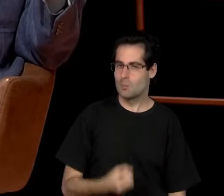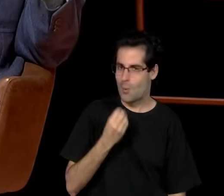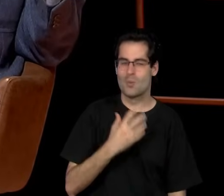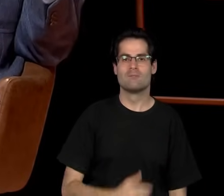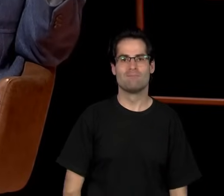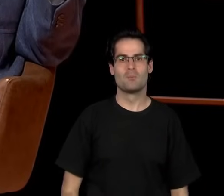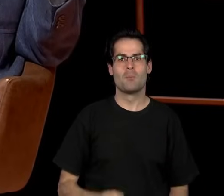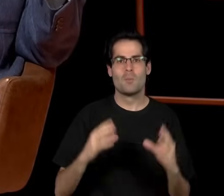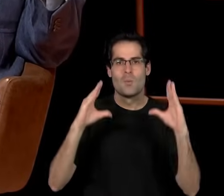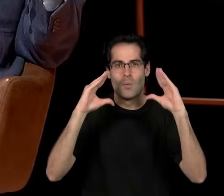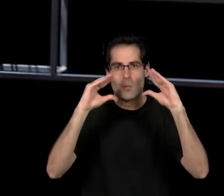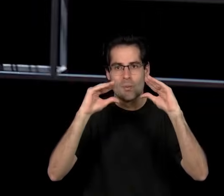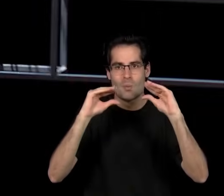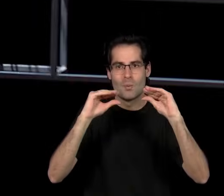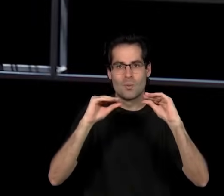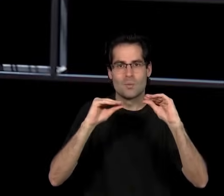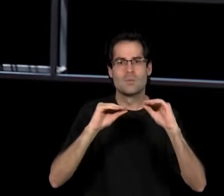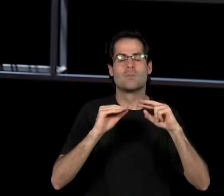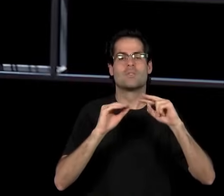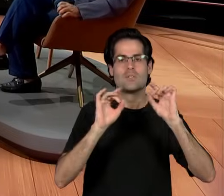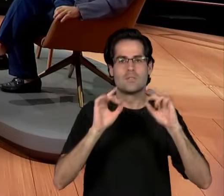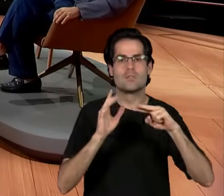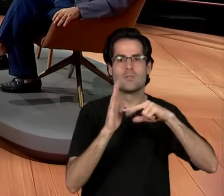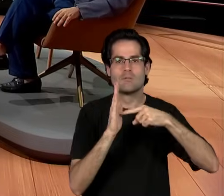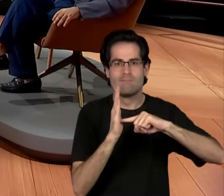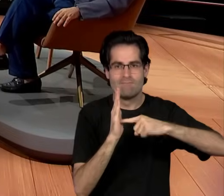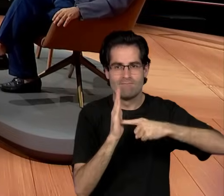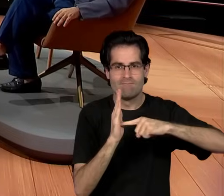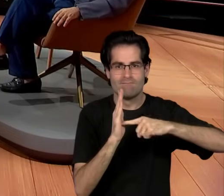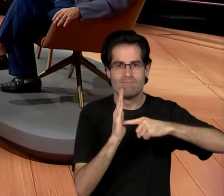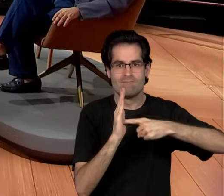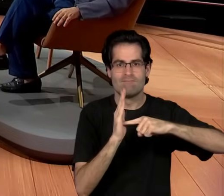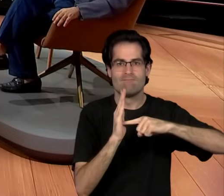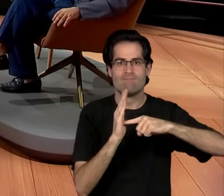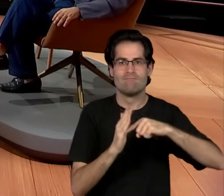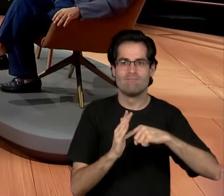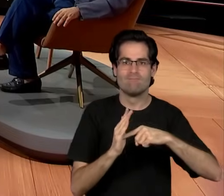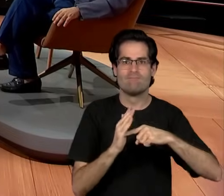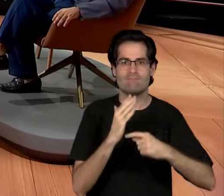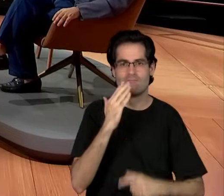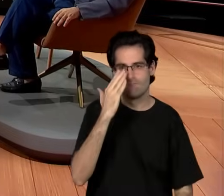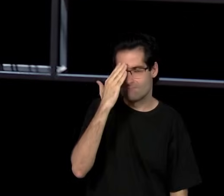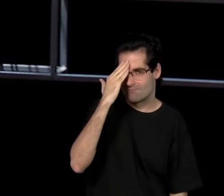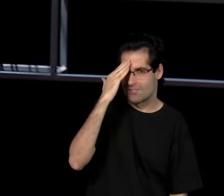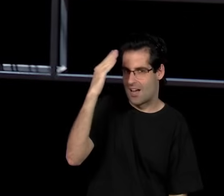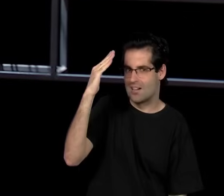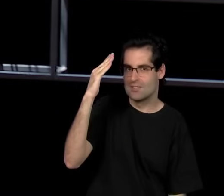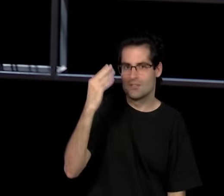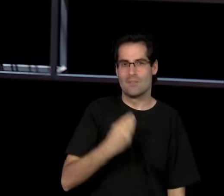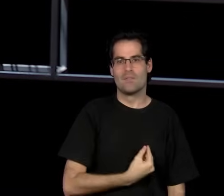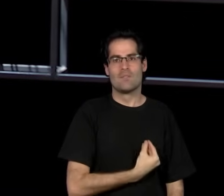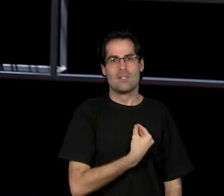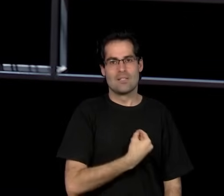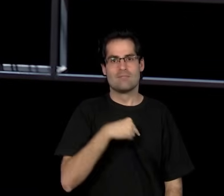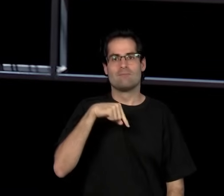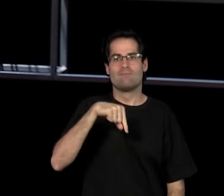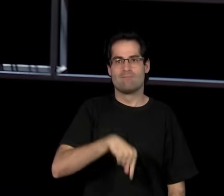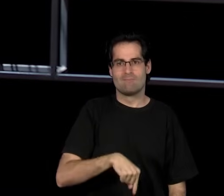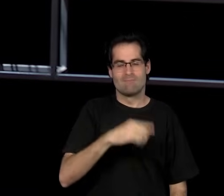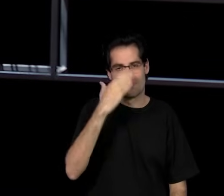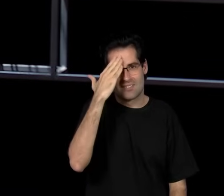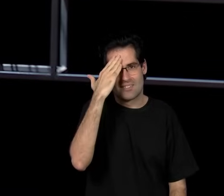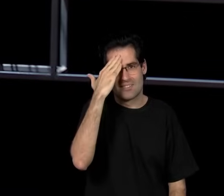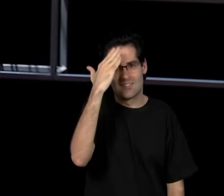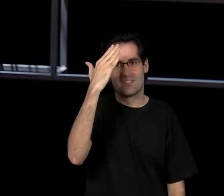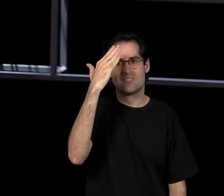sempre uma gratidão, né? Obrigada pela sua presença. Obrigado. E a gente, né, agradece também, como consumidores da música e da